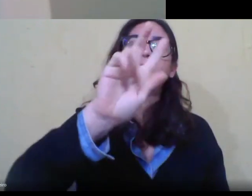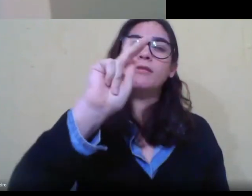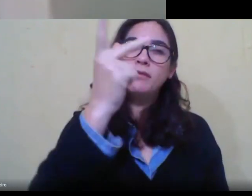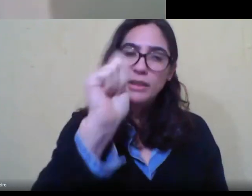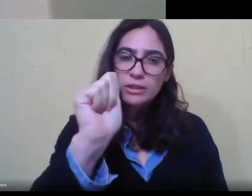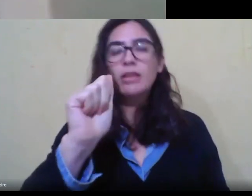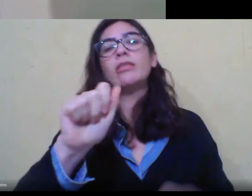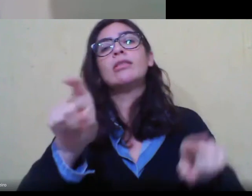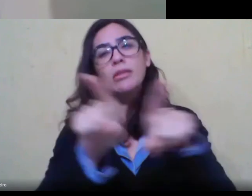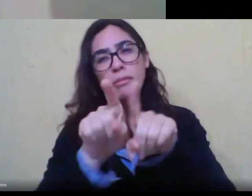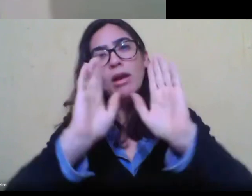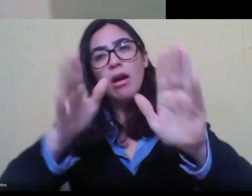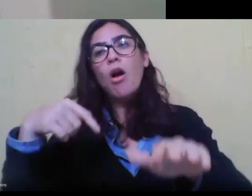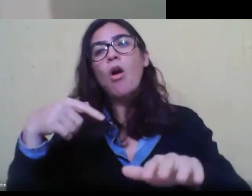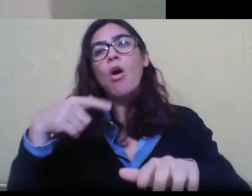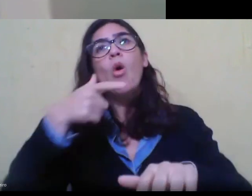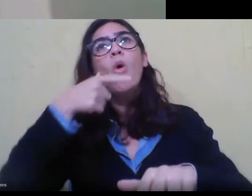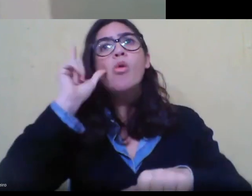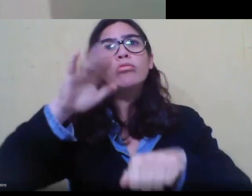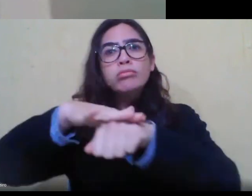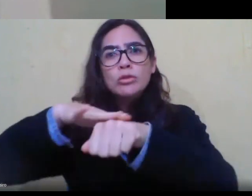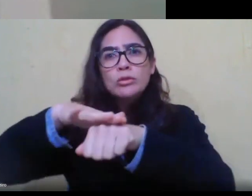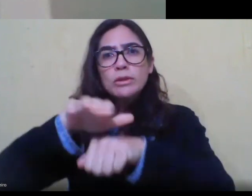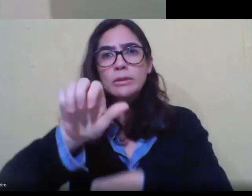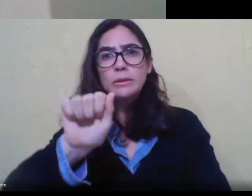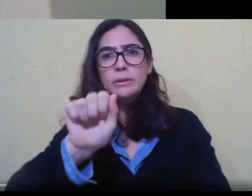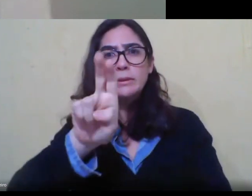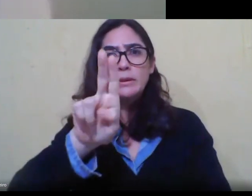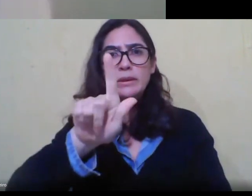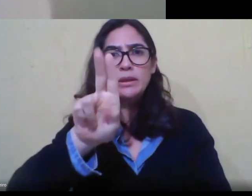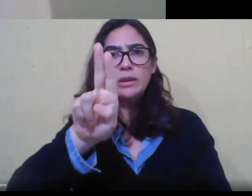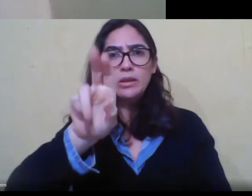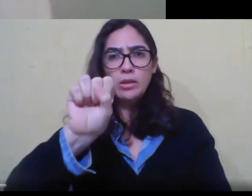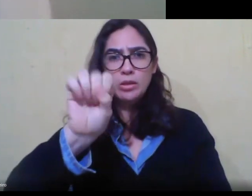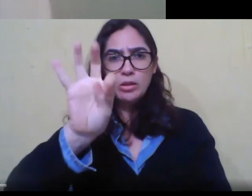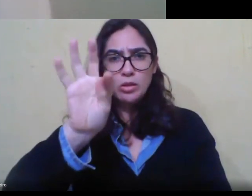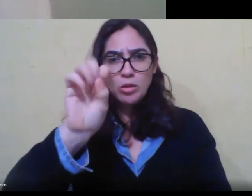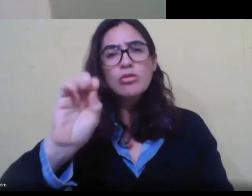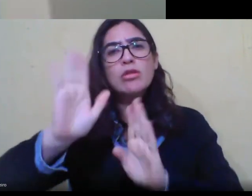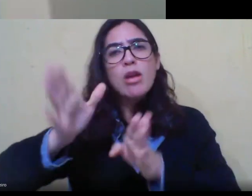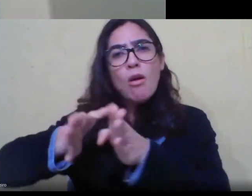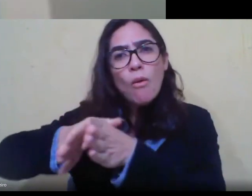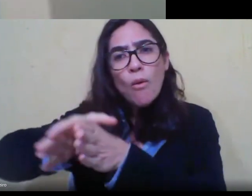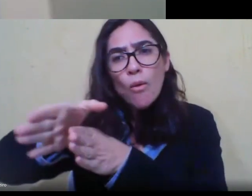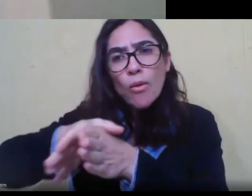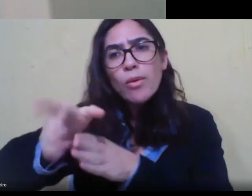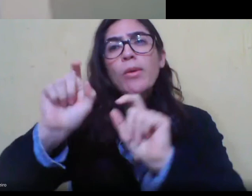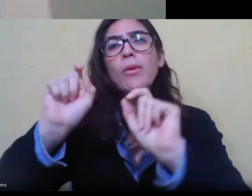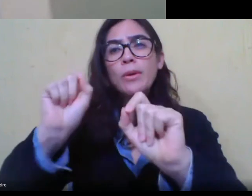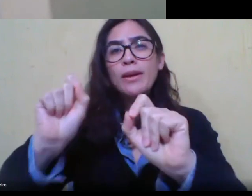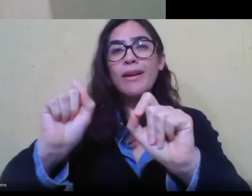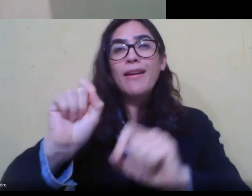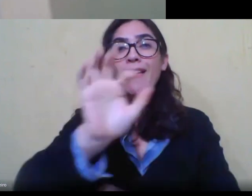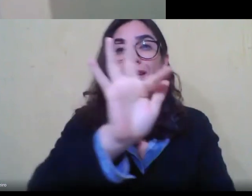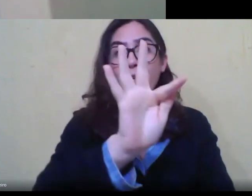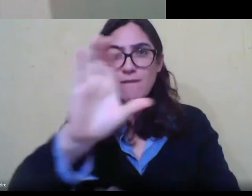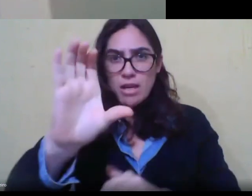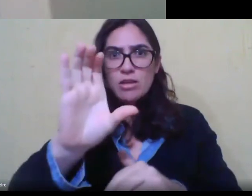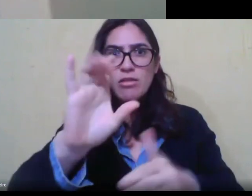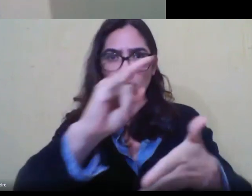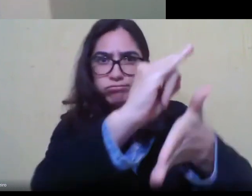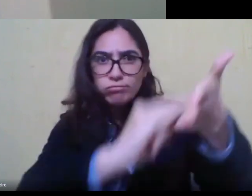vislumbrou foi de que atividades ofertadas agora nos blocos A e C, que a gente está com um prazo